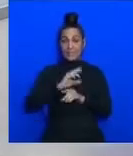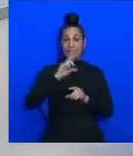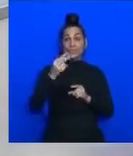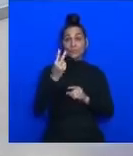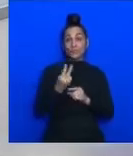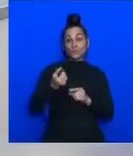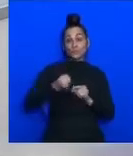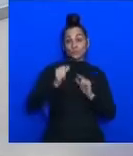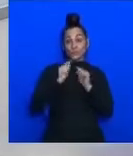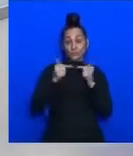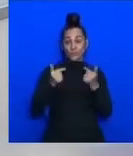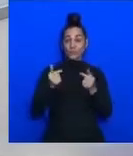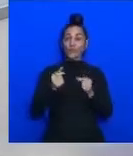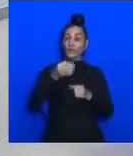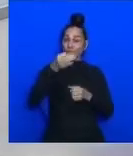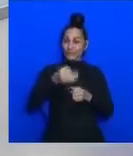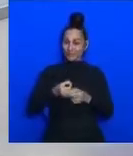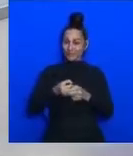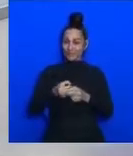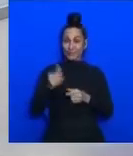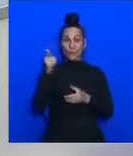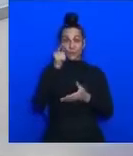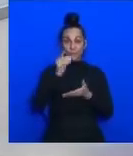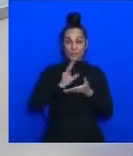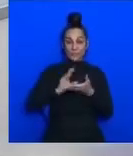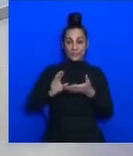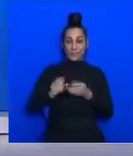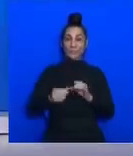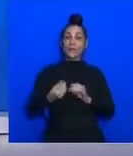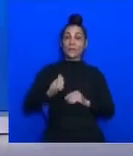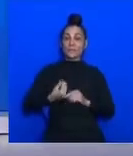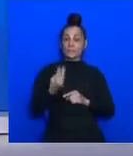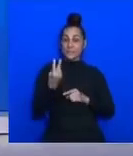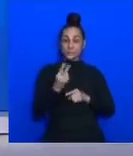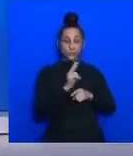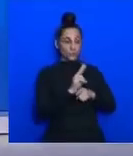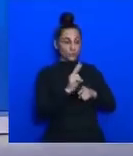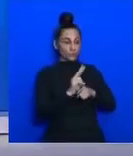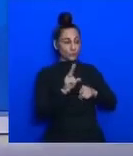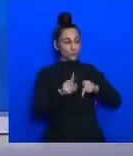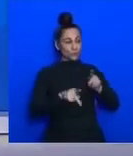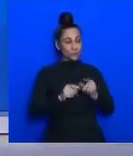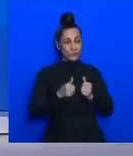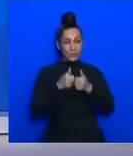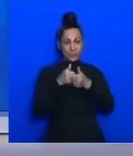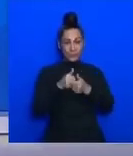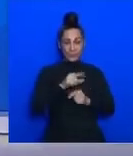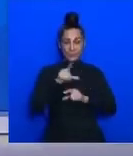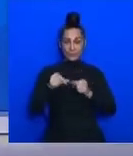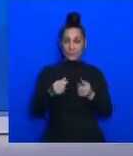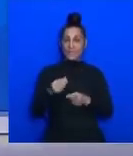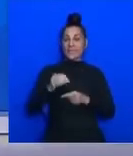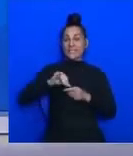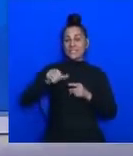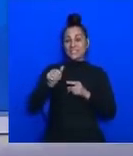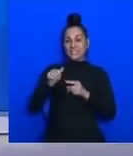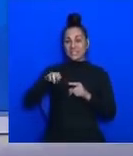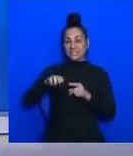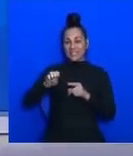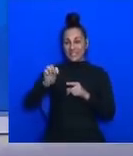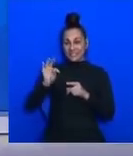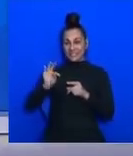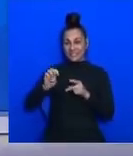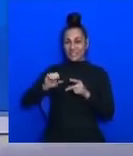sorteados. Para conferir e validar o sorteio de hoje, eu conto com a presença de duas auditoras populares. Aqui comigo, Janete Ferreira e